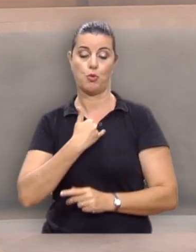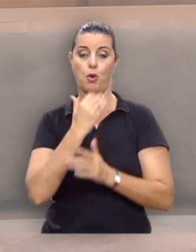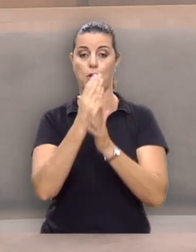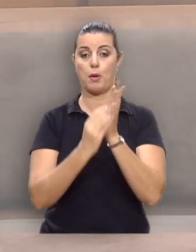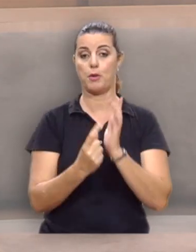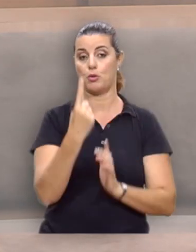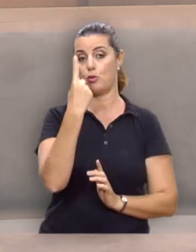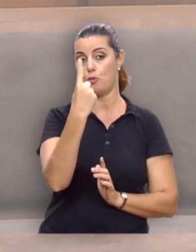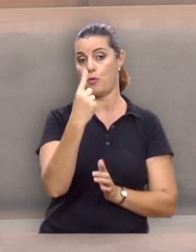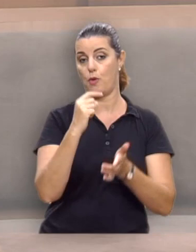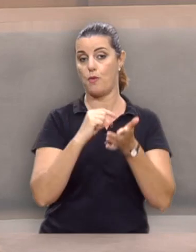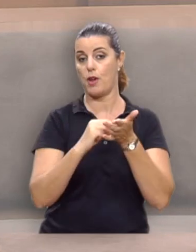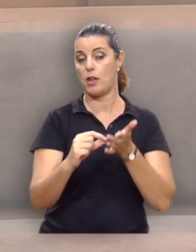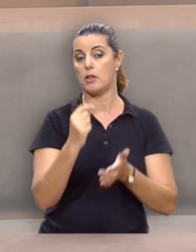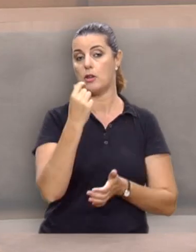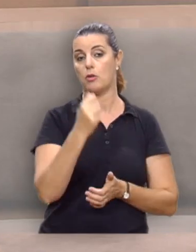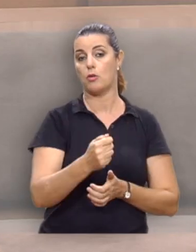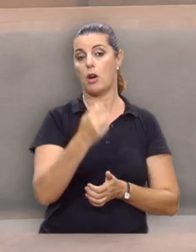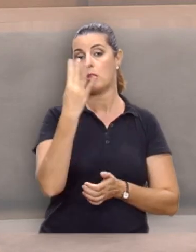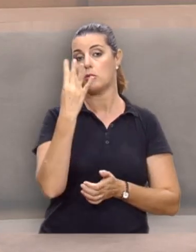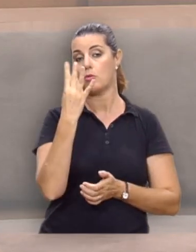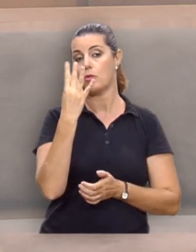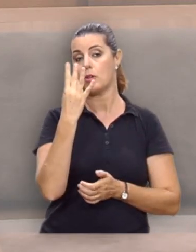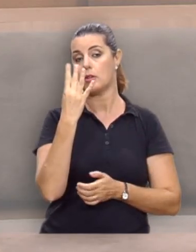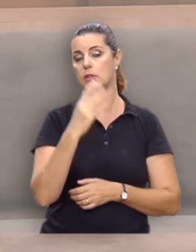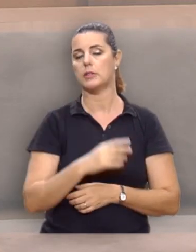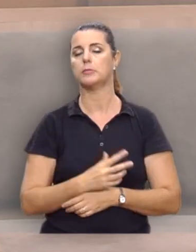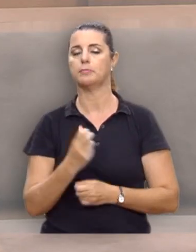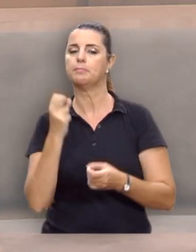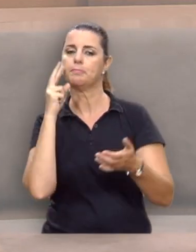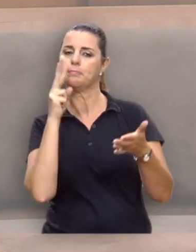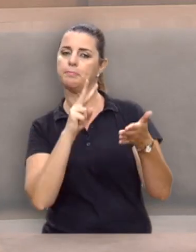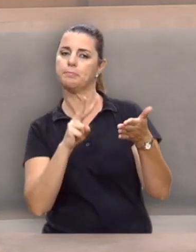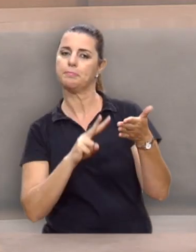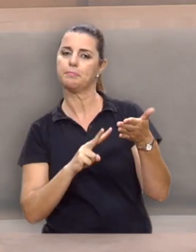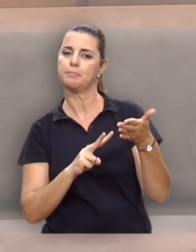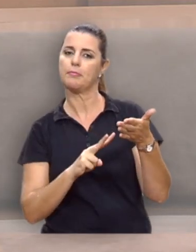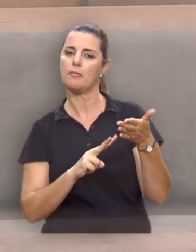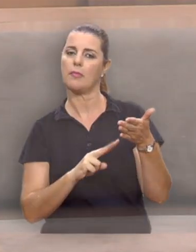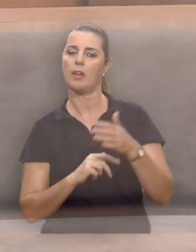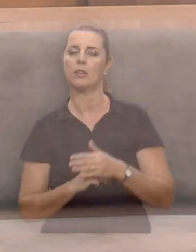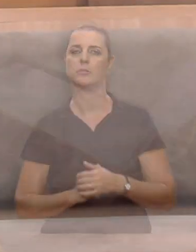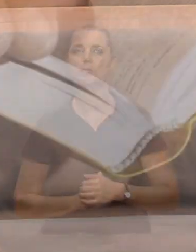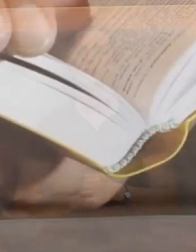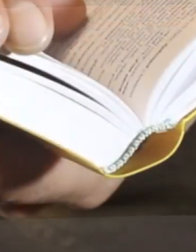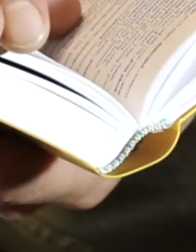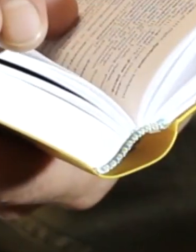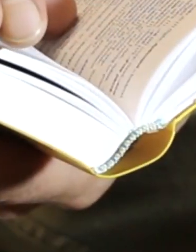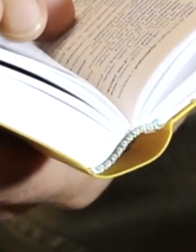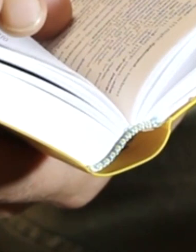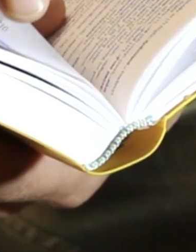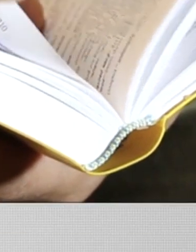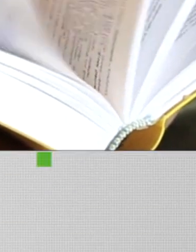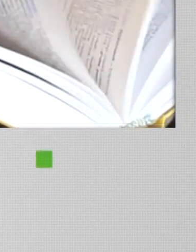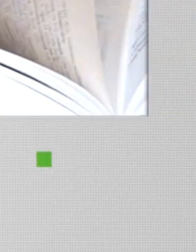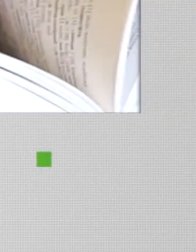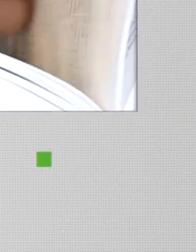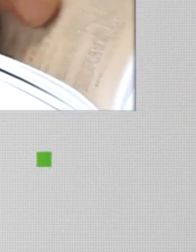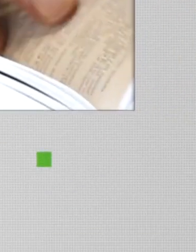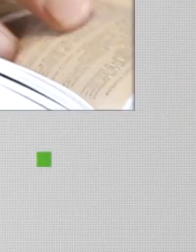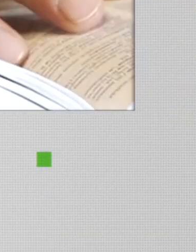1, versículo 14. Vamos ouvir a leitura deste texto.